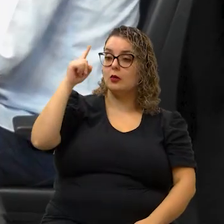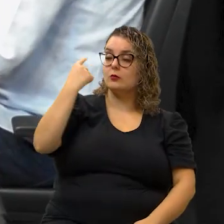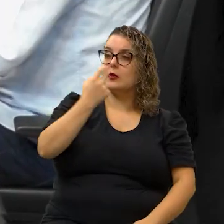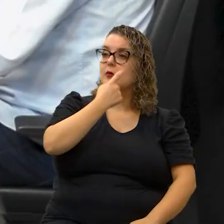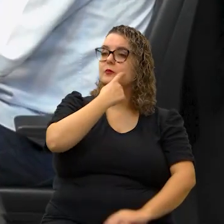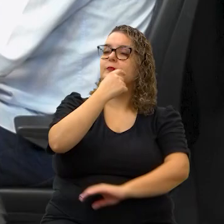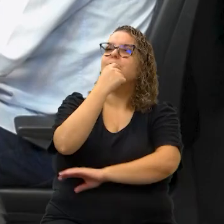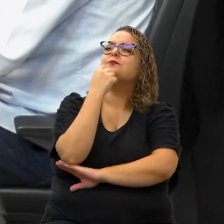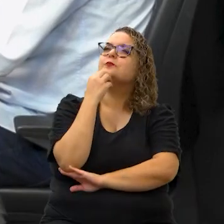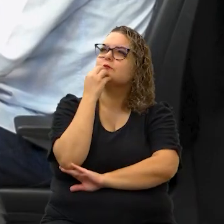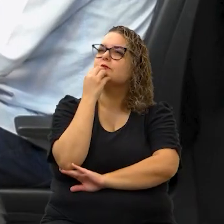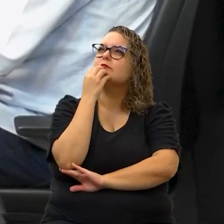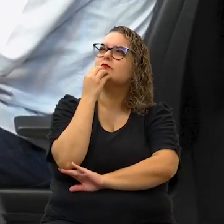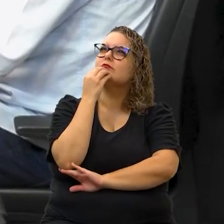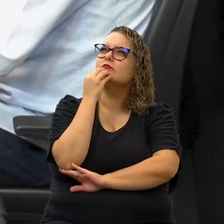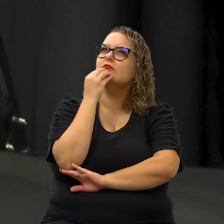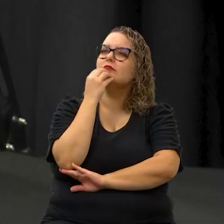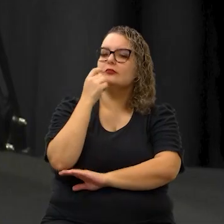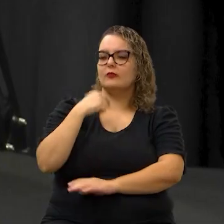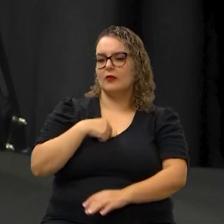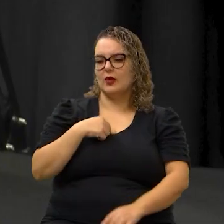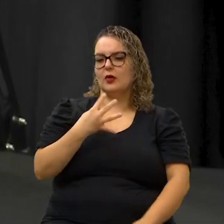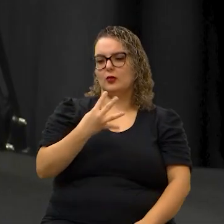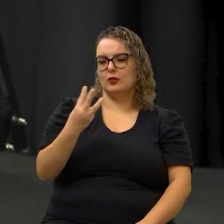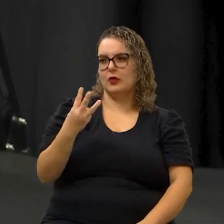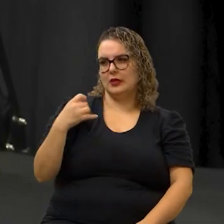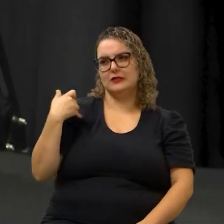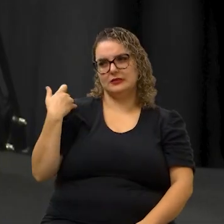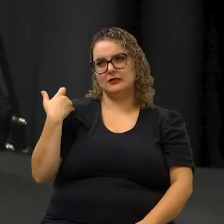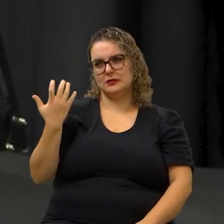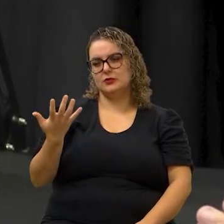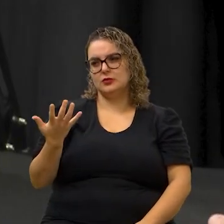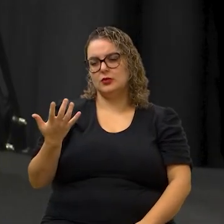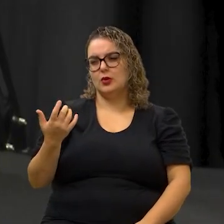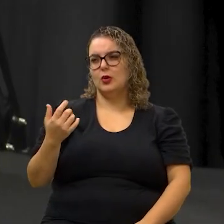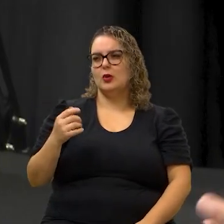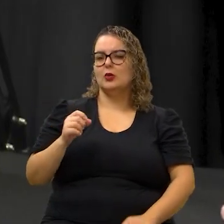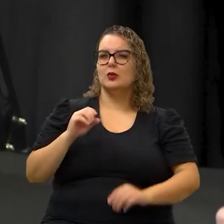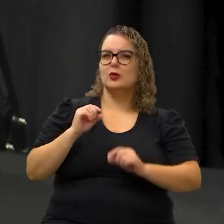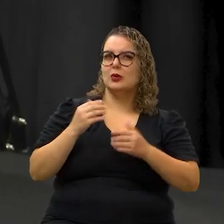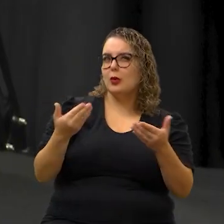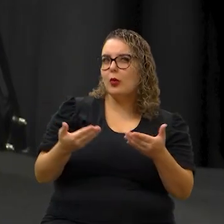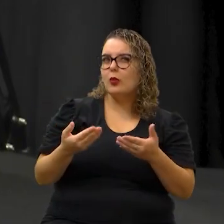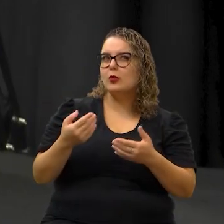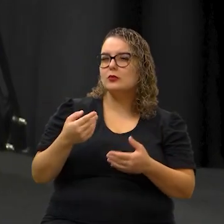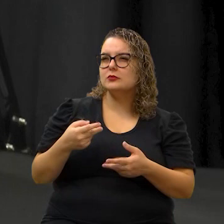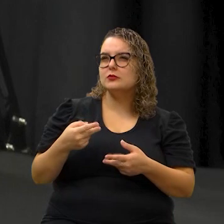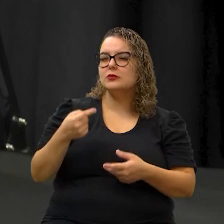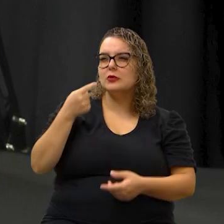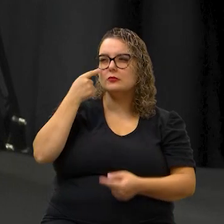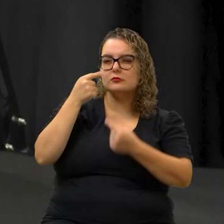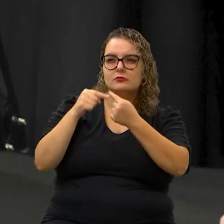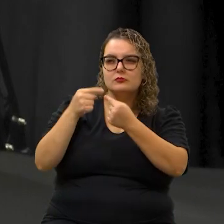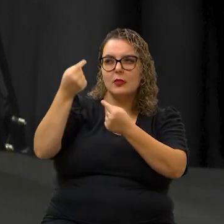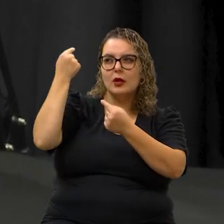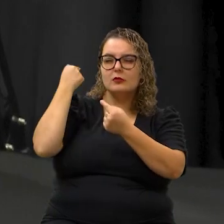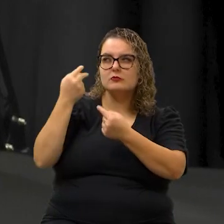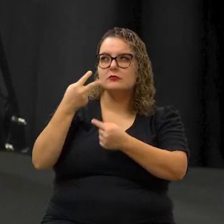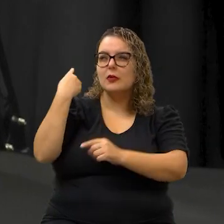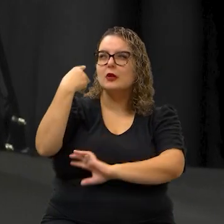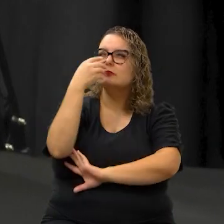Mina, eu acho que estou aqui com meus 43 anos e hoje olhando um pouco para trás, eu percebo